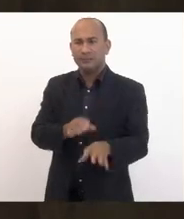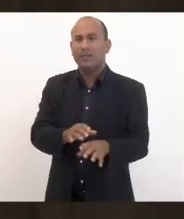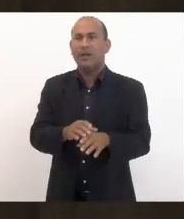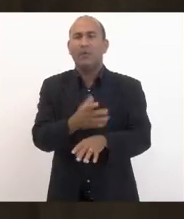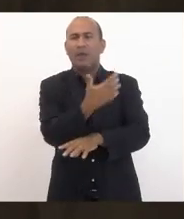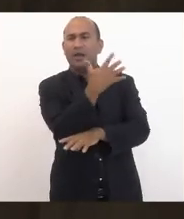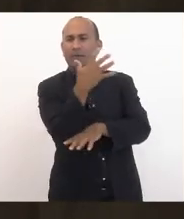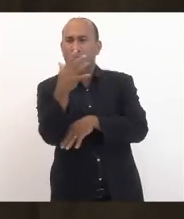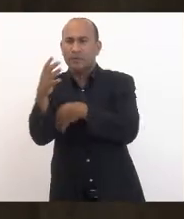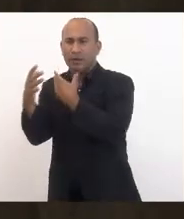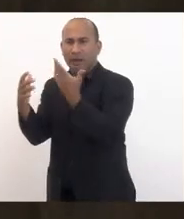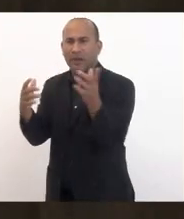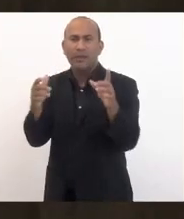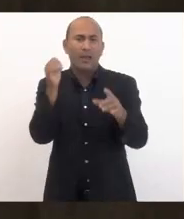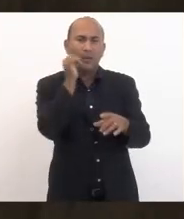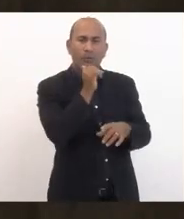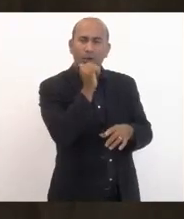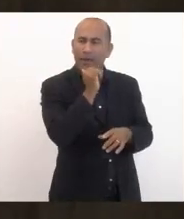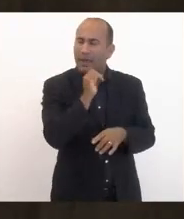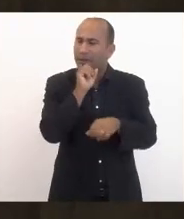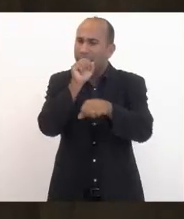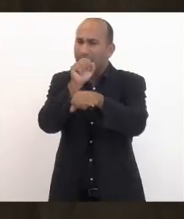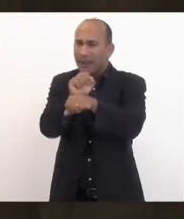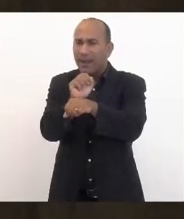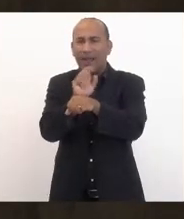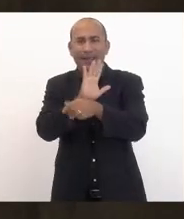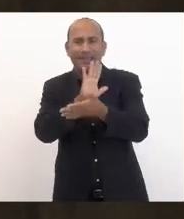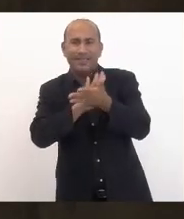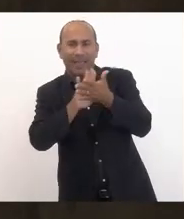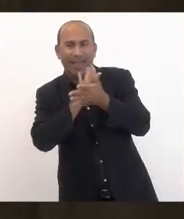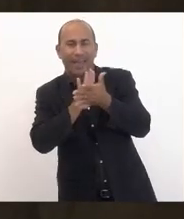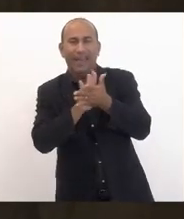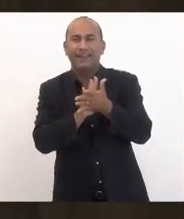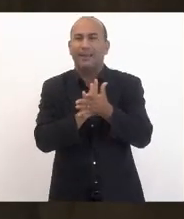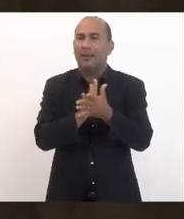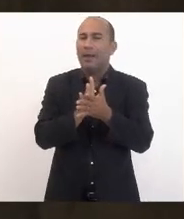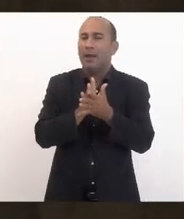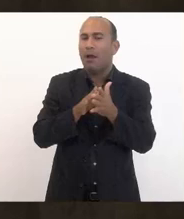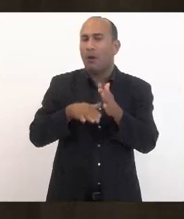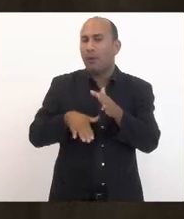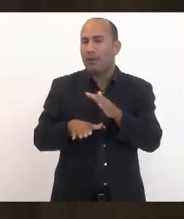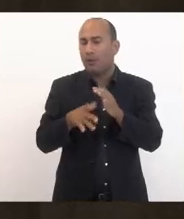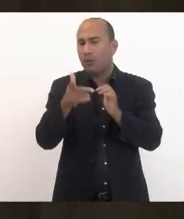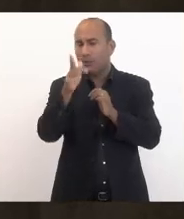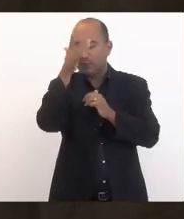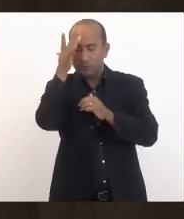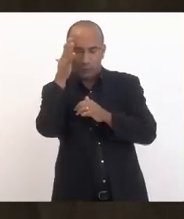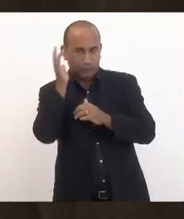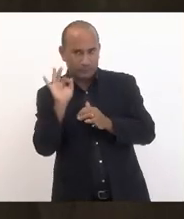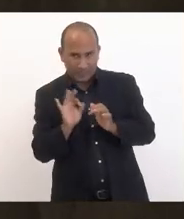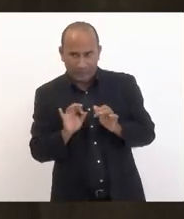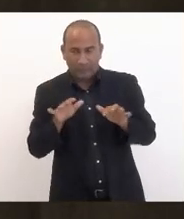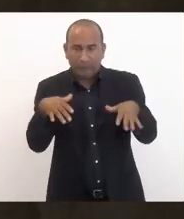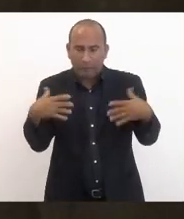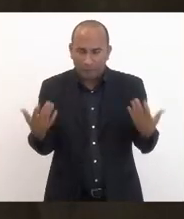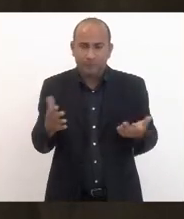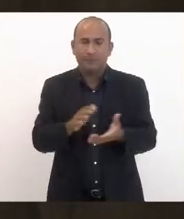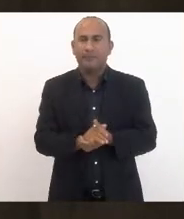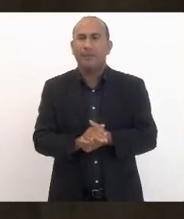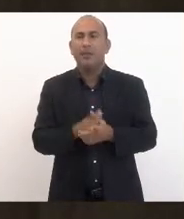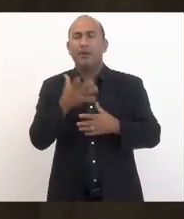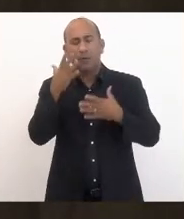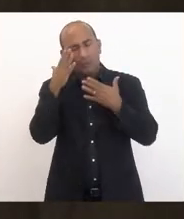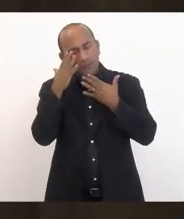social. E não vão parar em nenhuma caixa, sabe-se lá de quem. Parabéns, auditores,